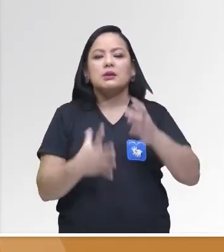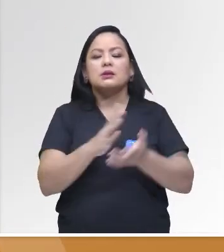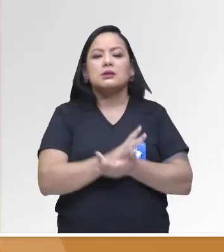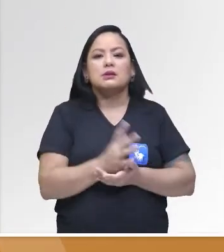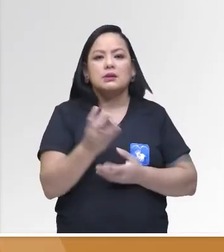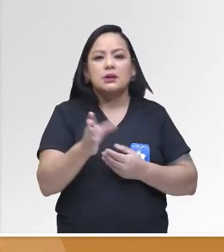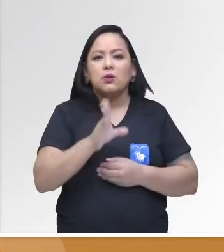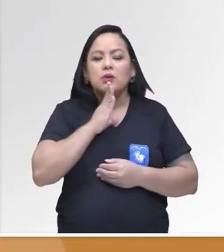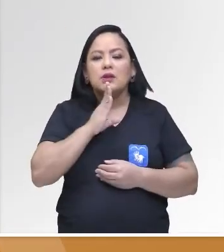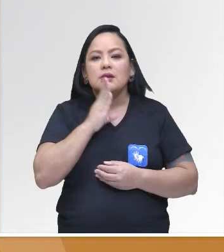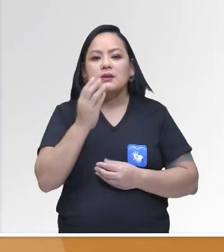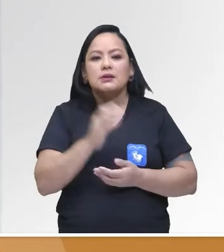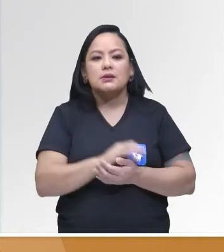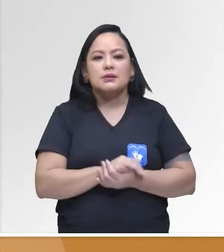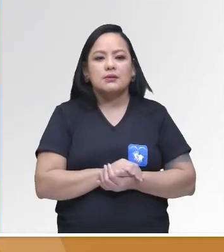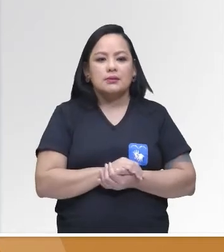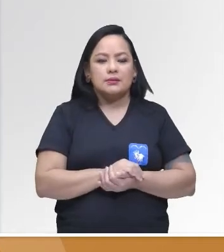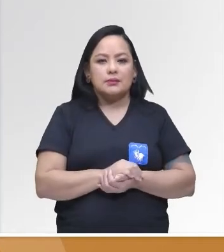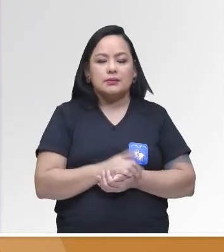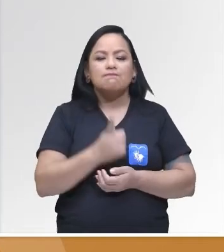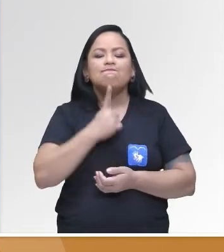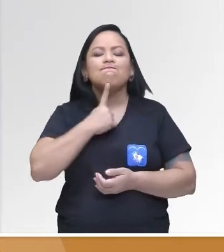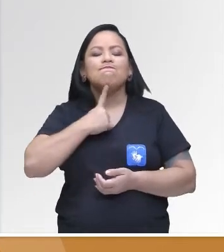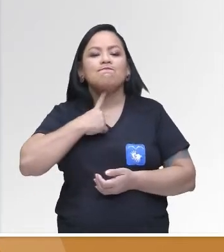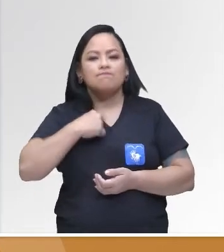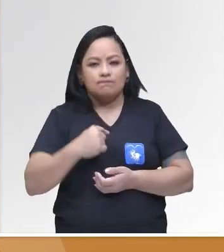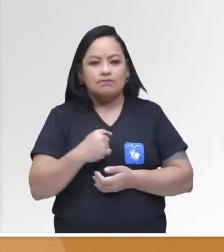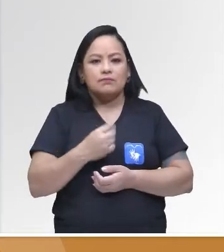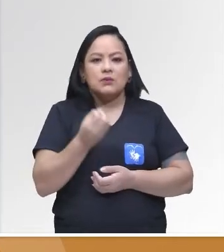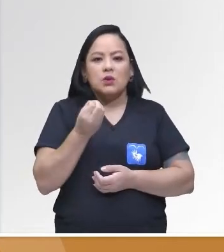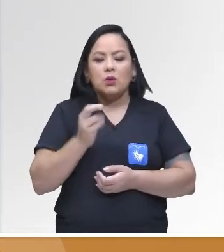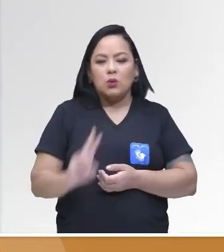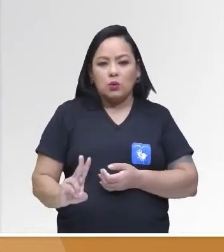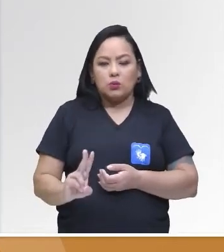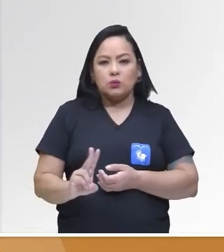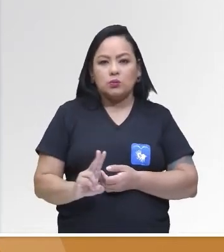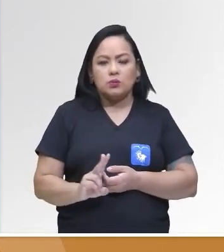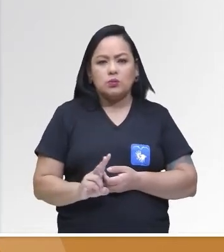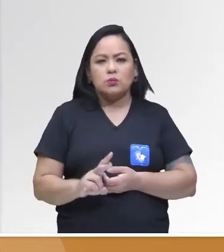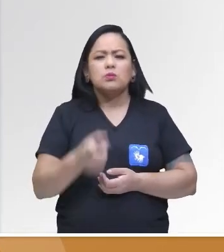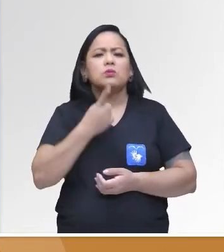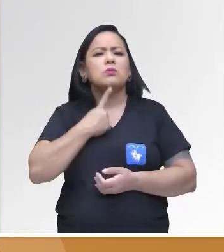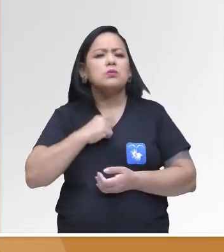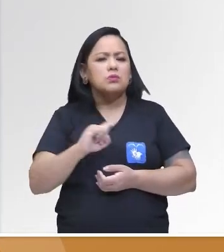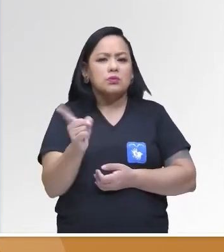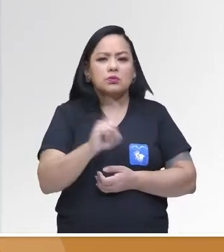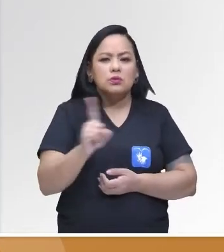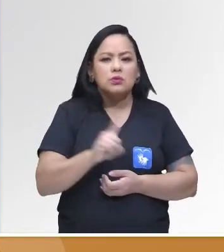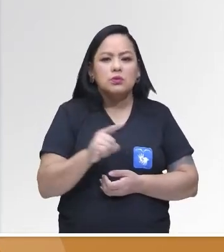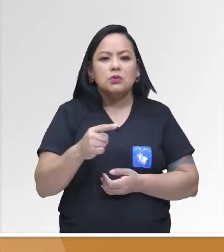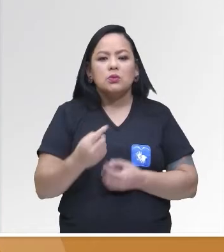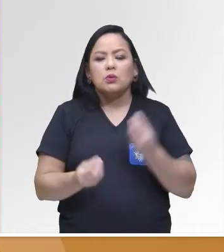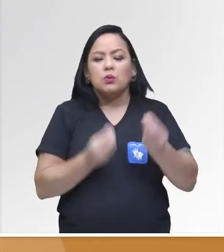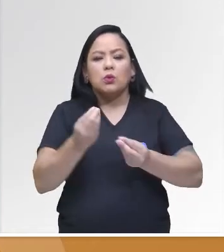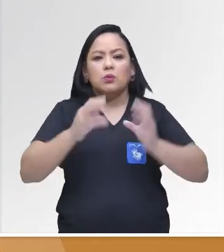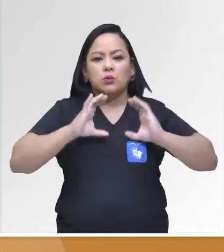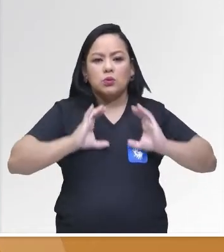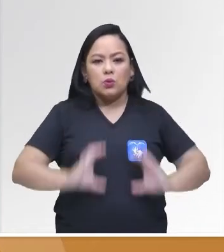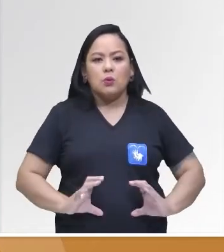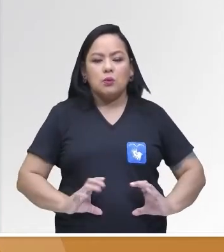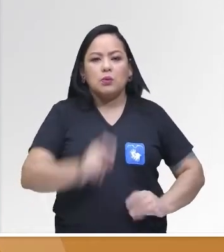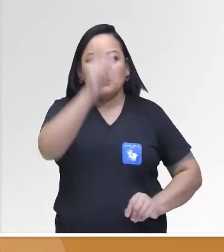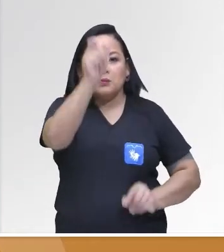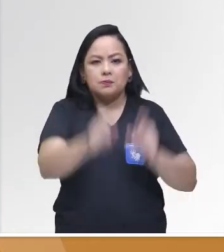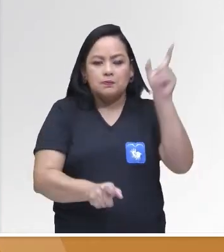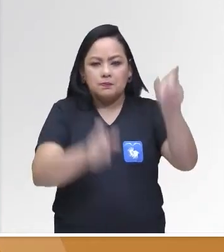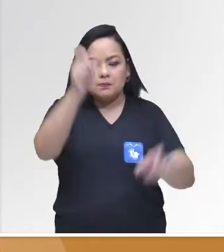são consideradas desejáveis ou indesejáveis no comportamento dos